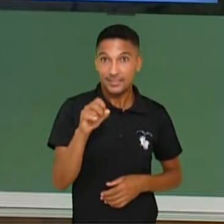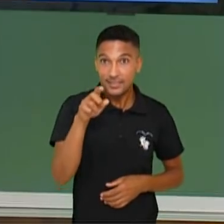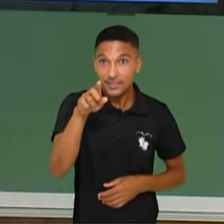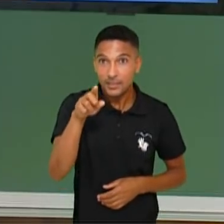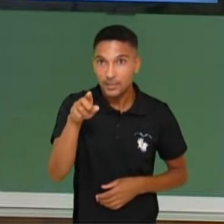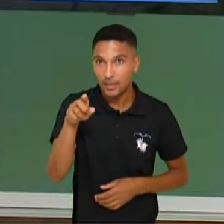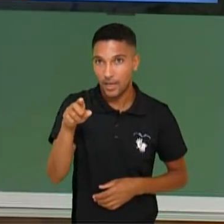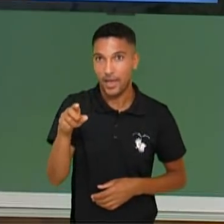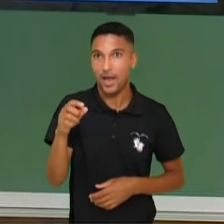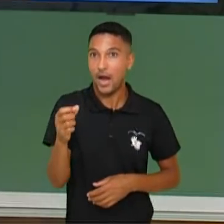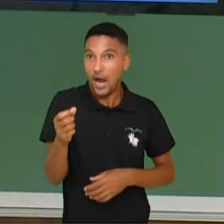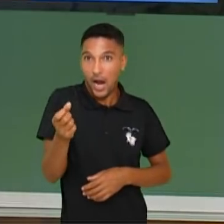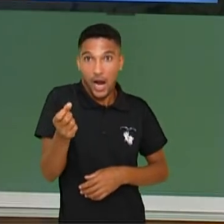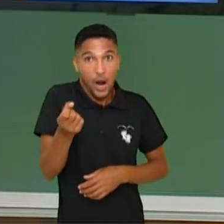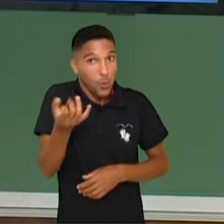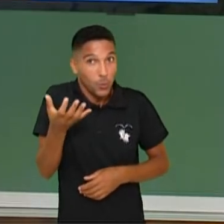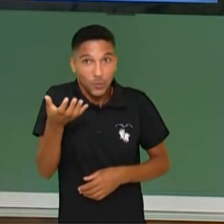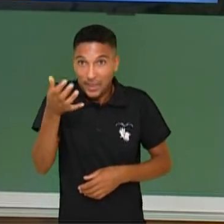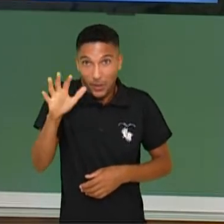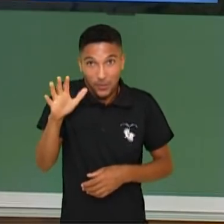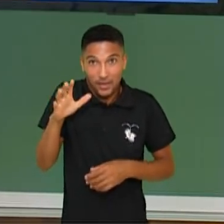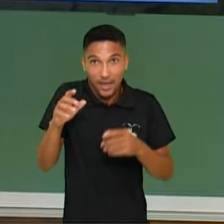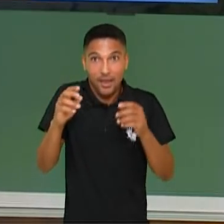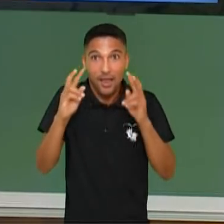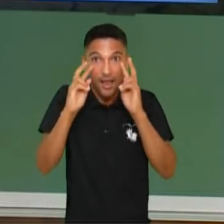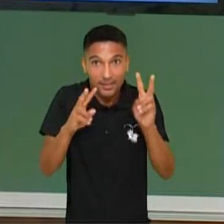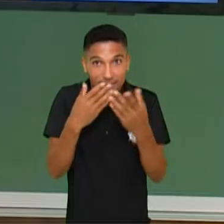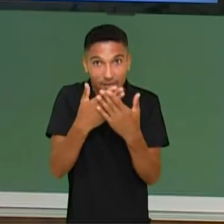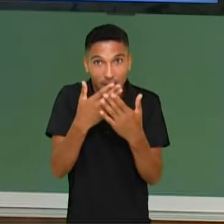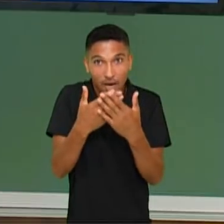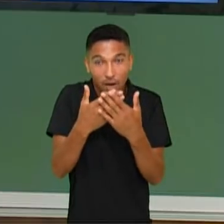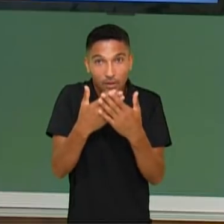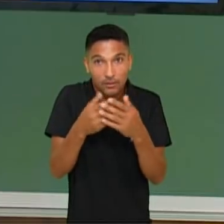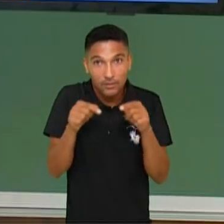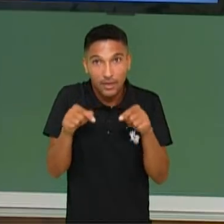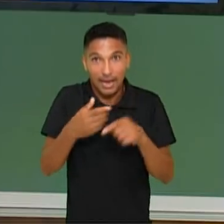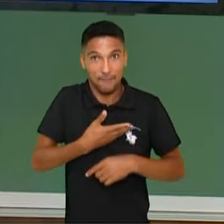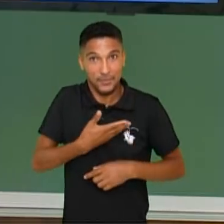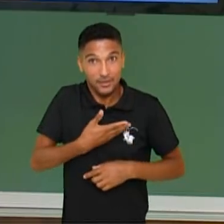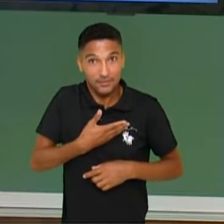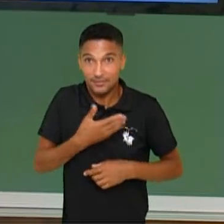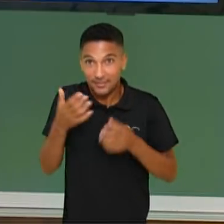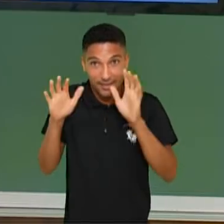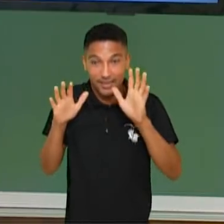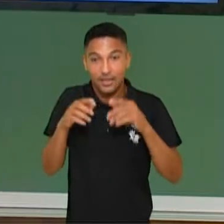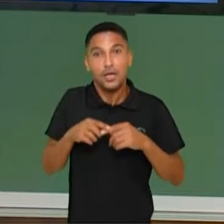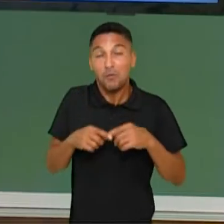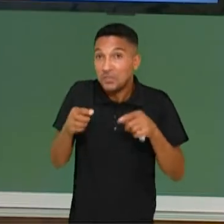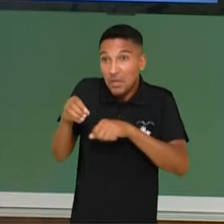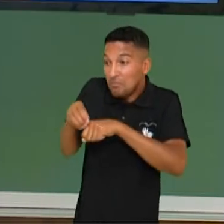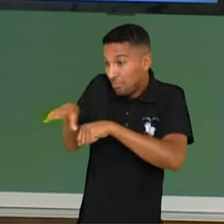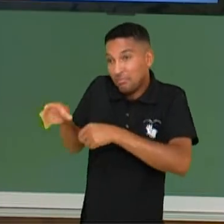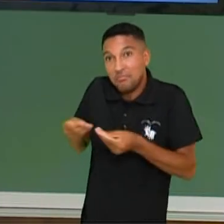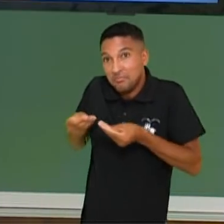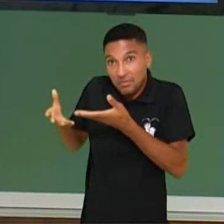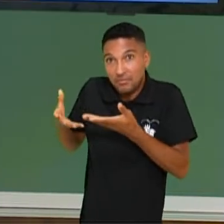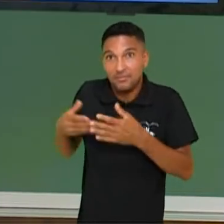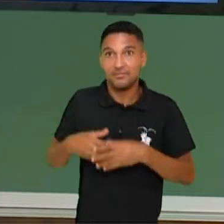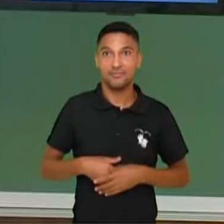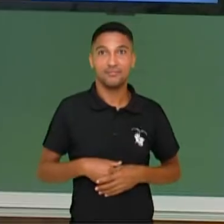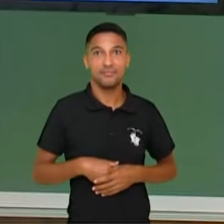conta. Fale da importância desse sistema dos ossos para o nosso corpo, que a gente tem que cuidar deles. Como que está o seu